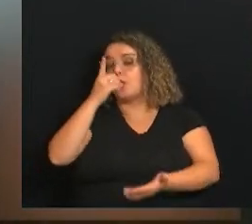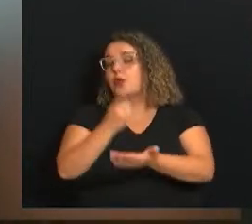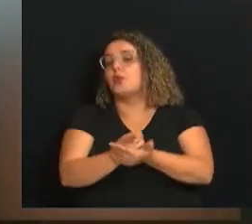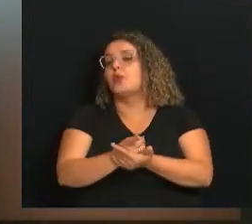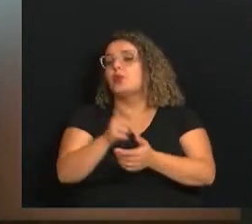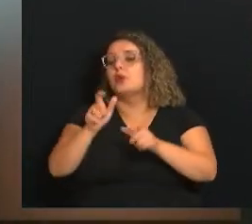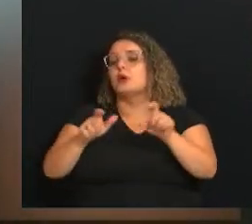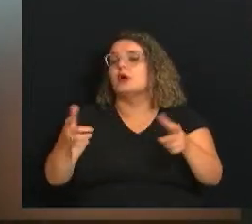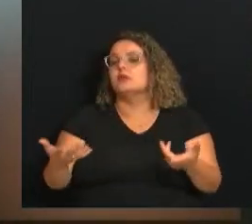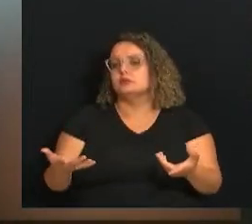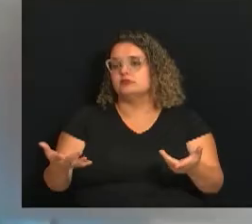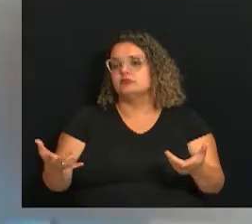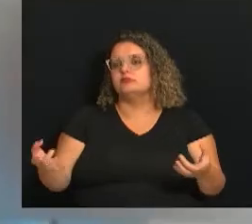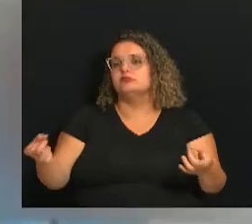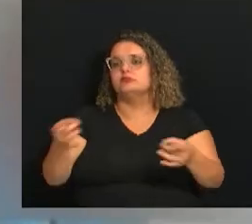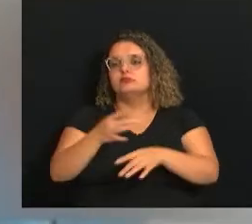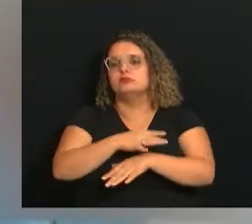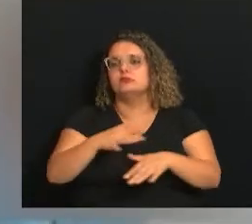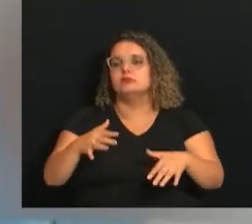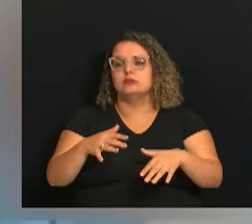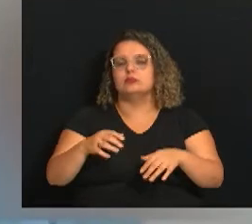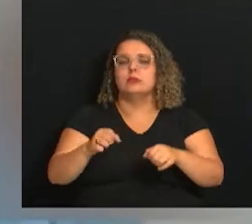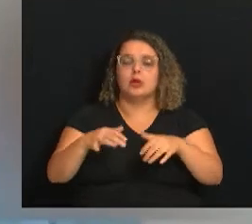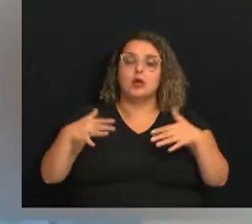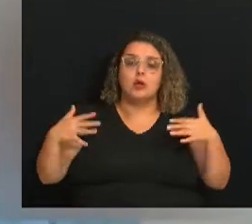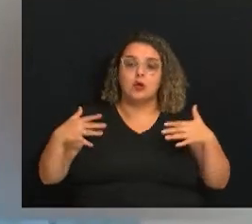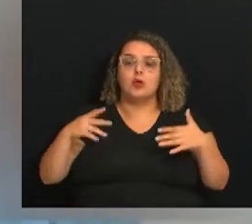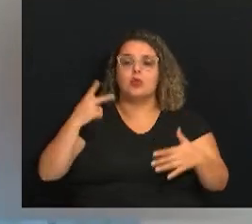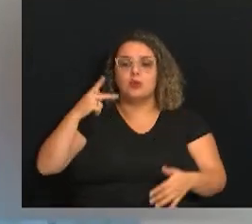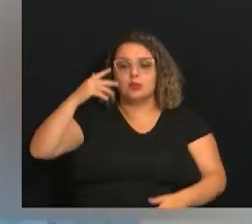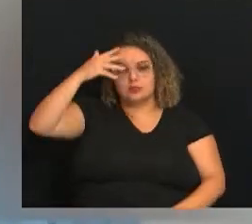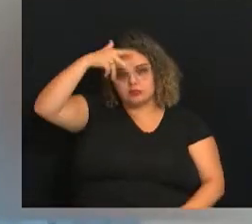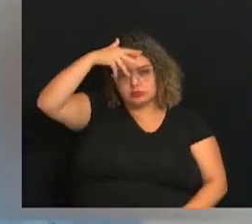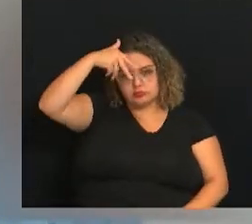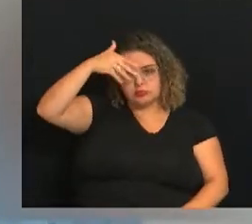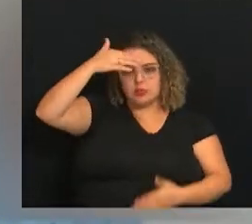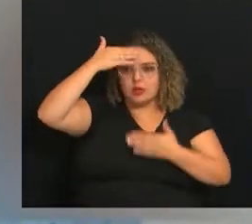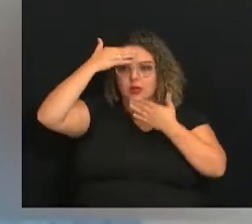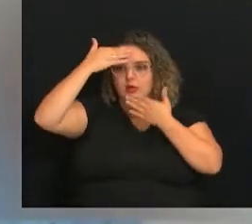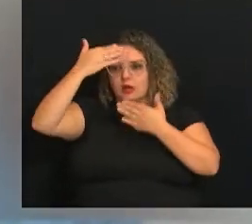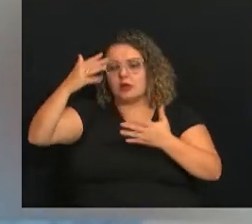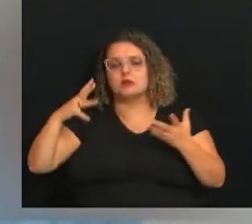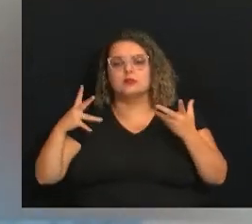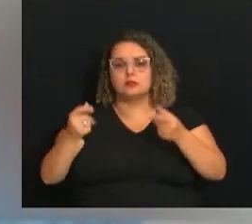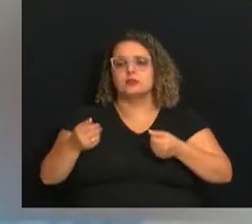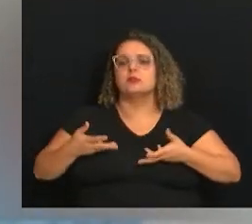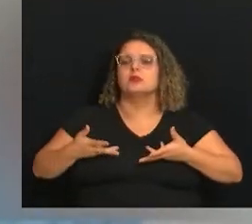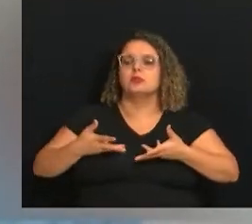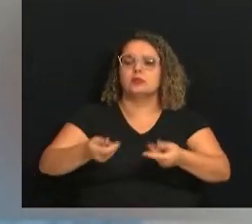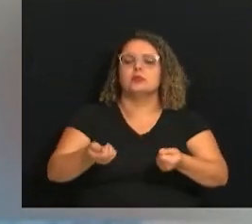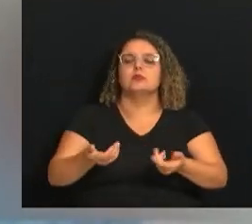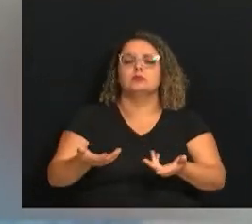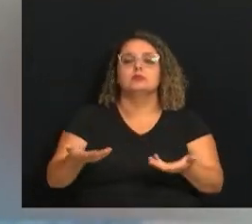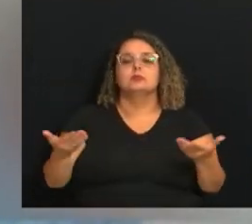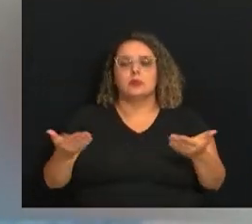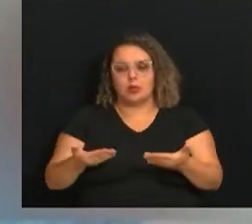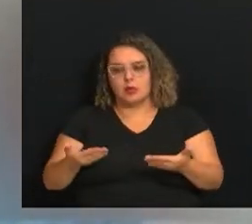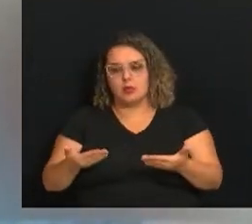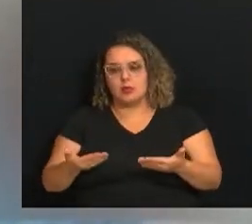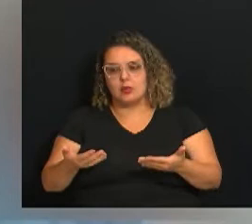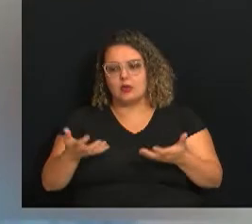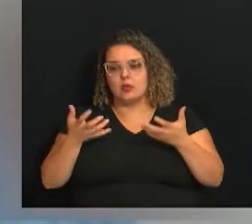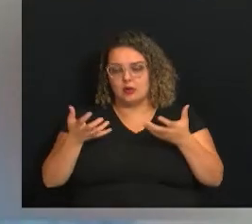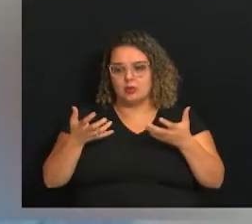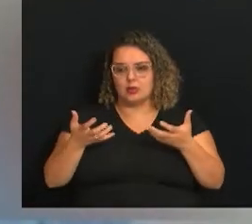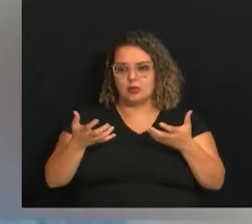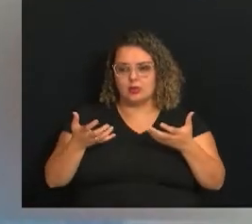Ao encerrar a sessão, Rodrigo, da Farmadic, agradeceu a presença dos convidados. Eu agora gostaria,